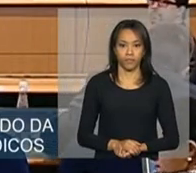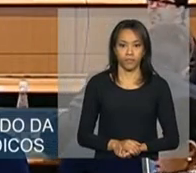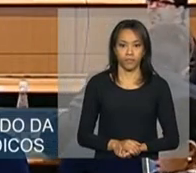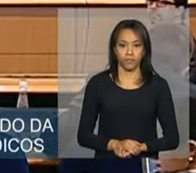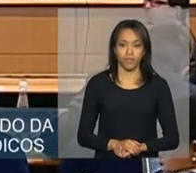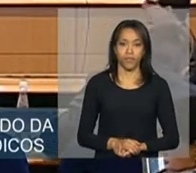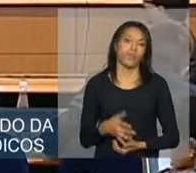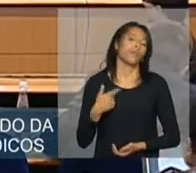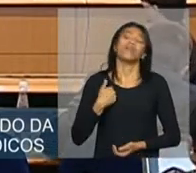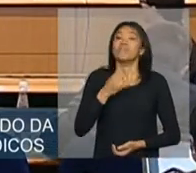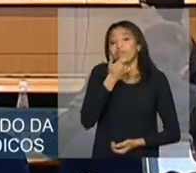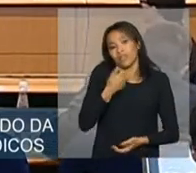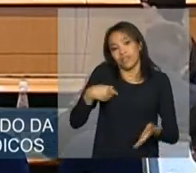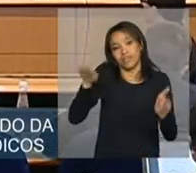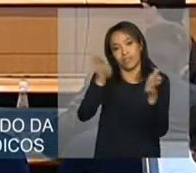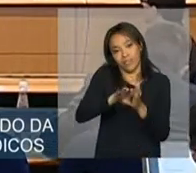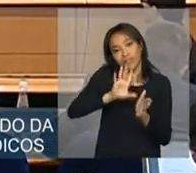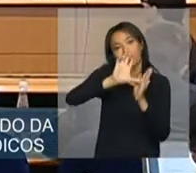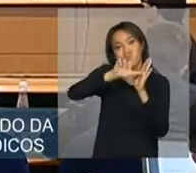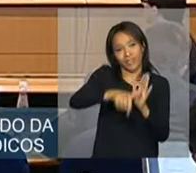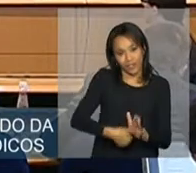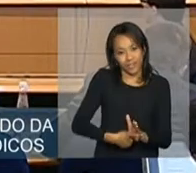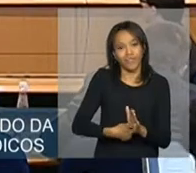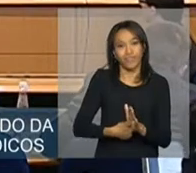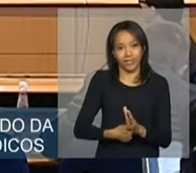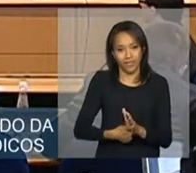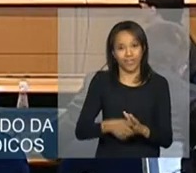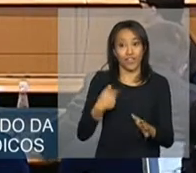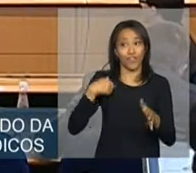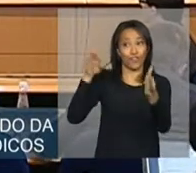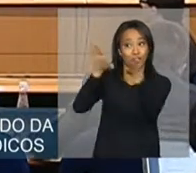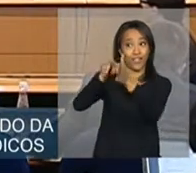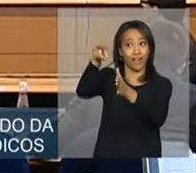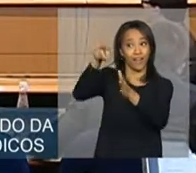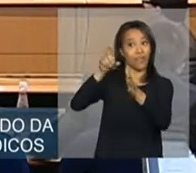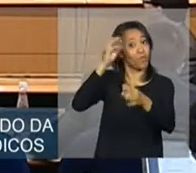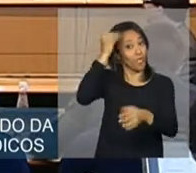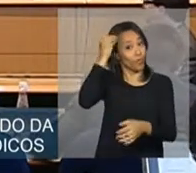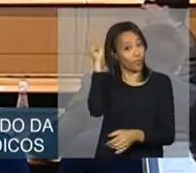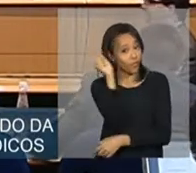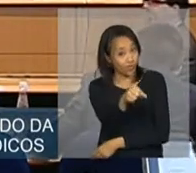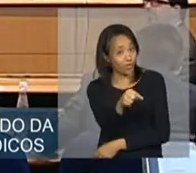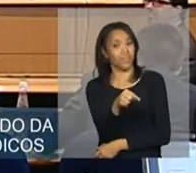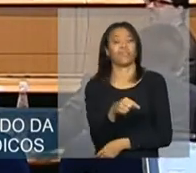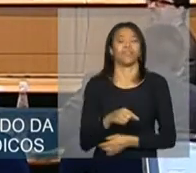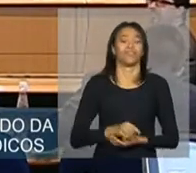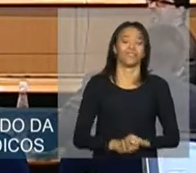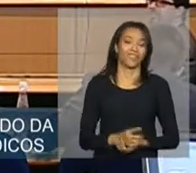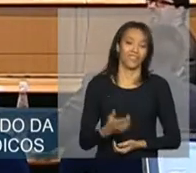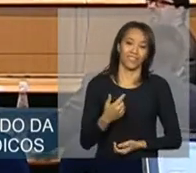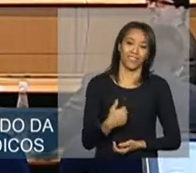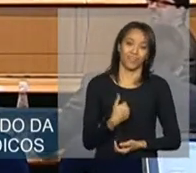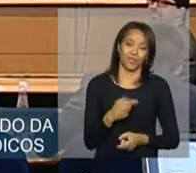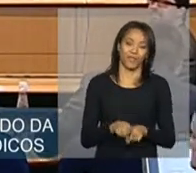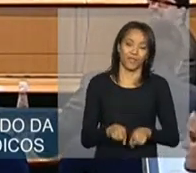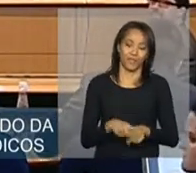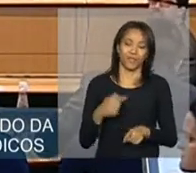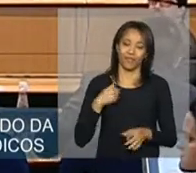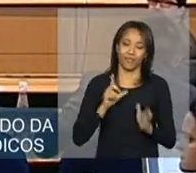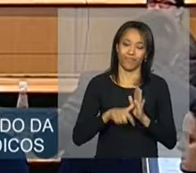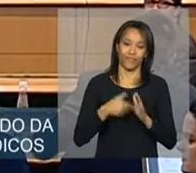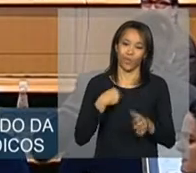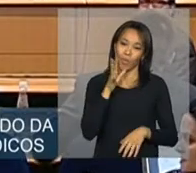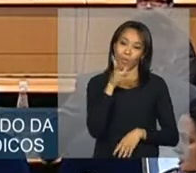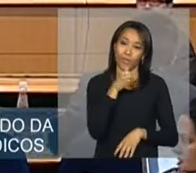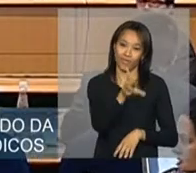e eu cheguei atrasada eu vou ter a culpa nas como eu vou chegar atrasado na cama eu voltar a culpa em você em mim também tá certo tô